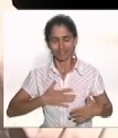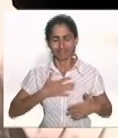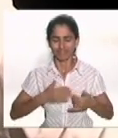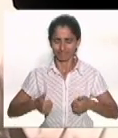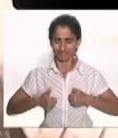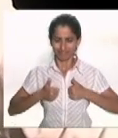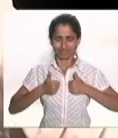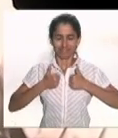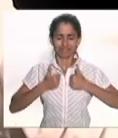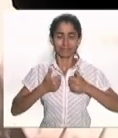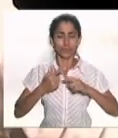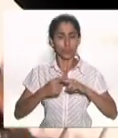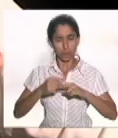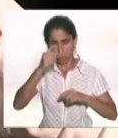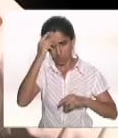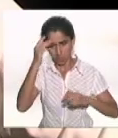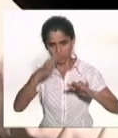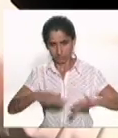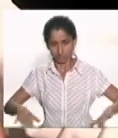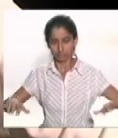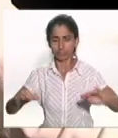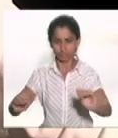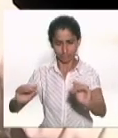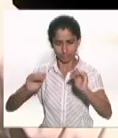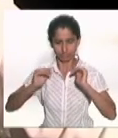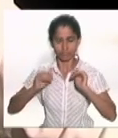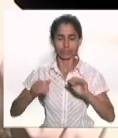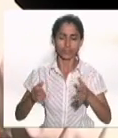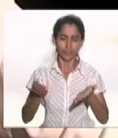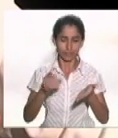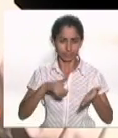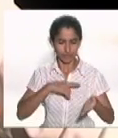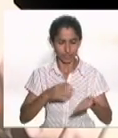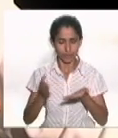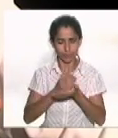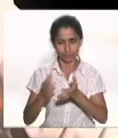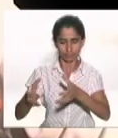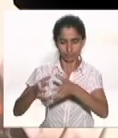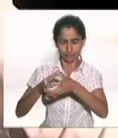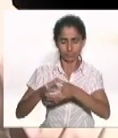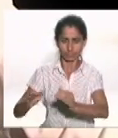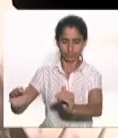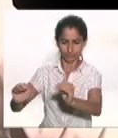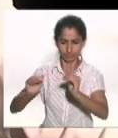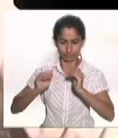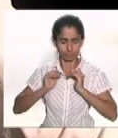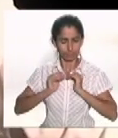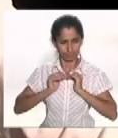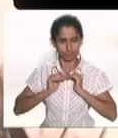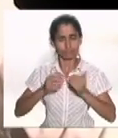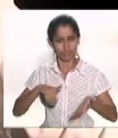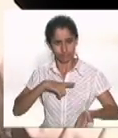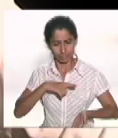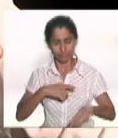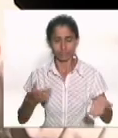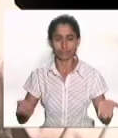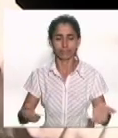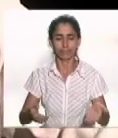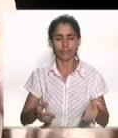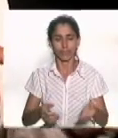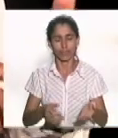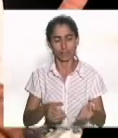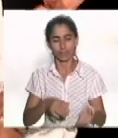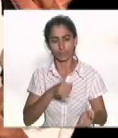orgulho você ser respeitado pelo jovem de hoje, a respeitadíssimo mesmo. E